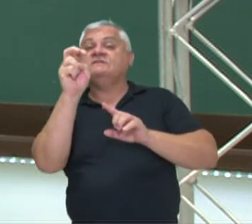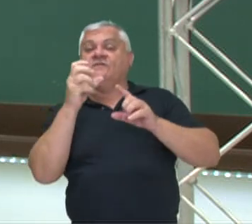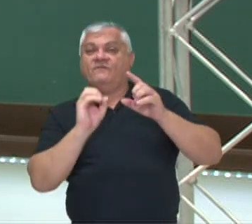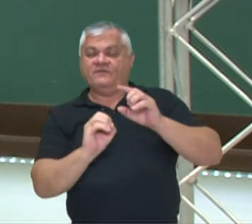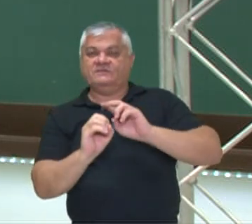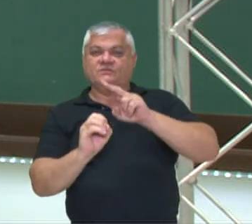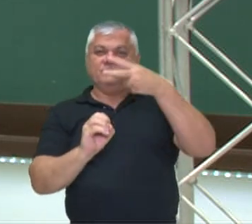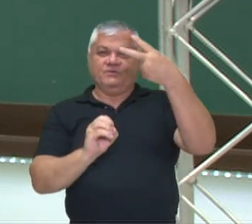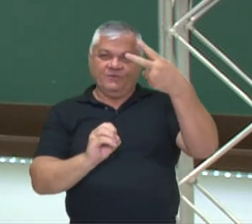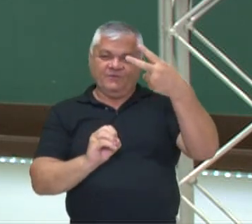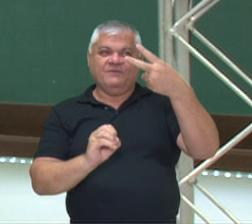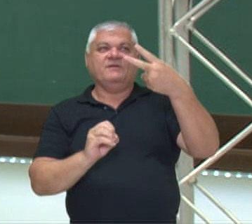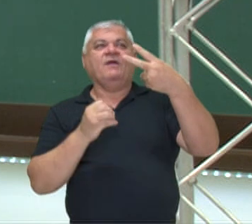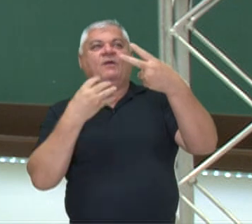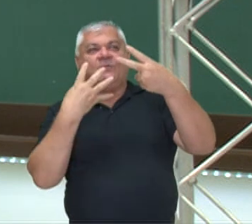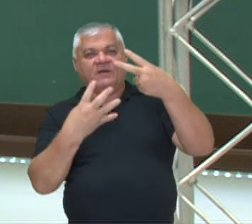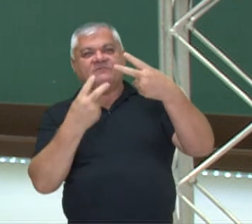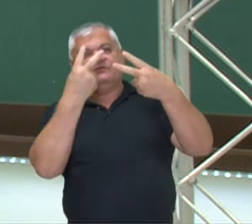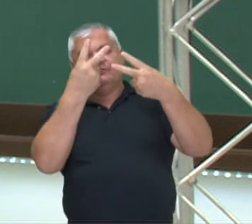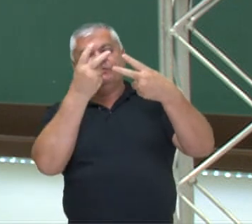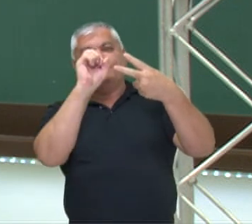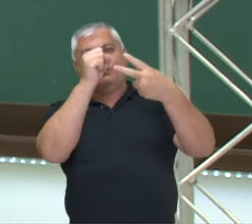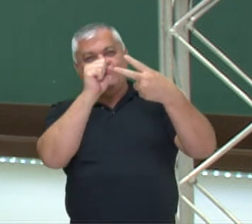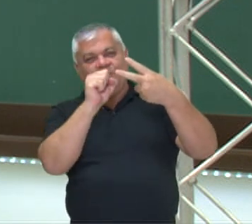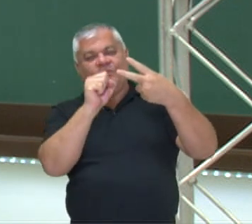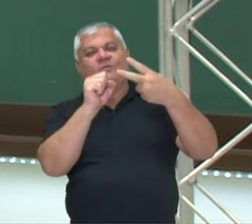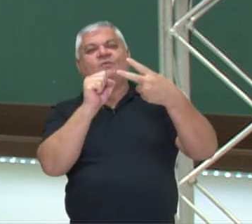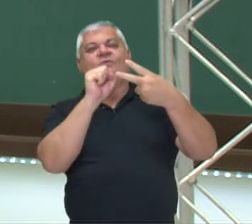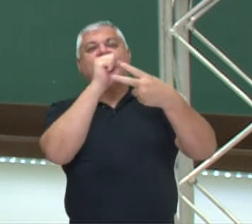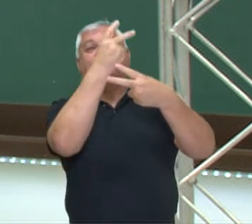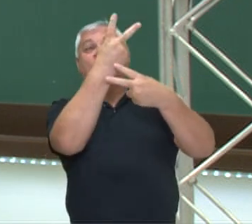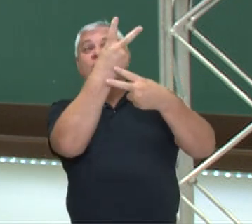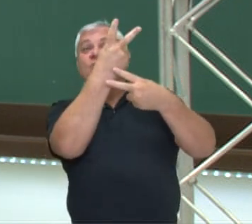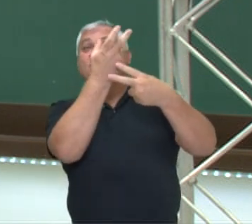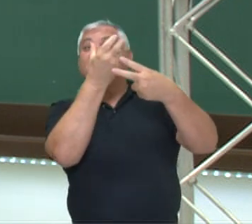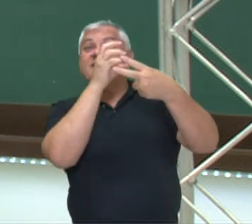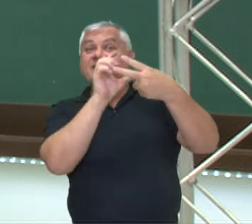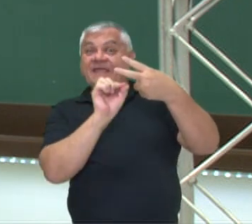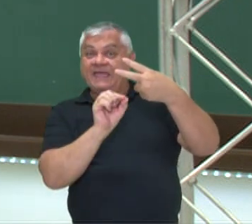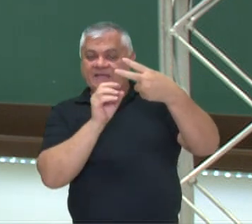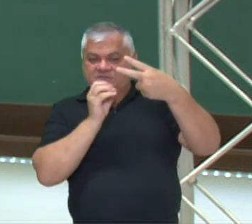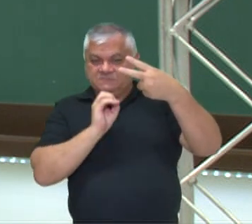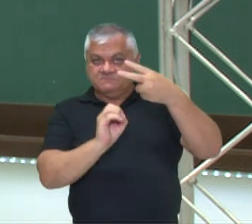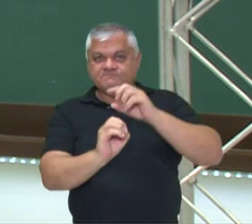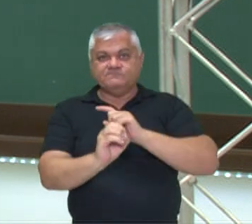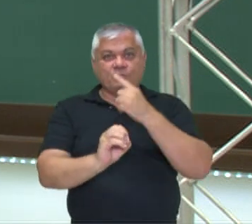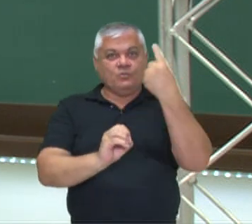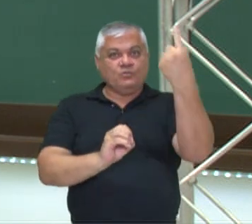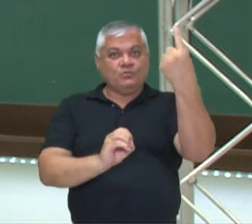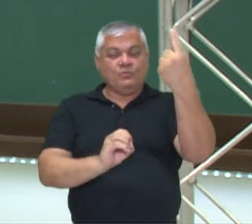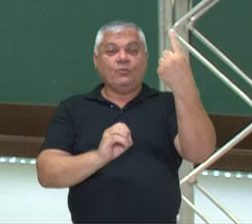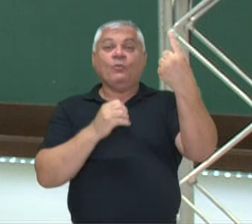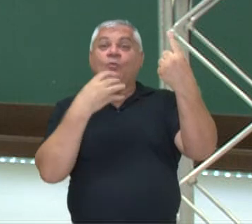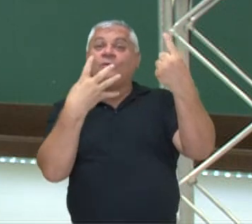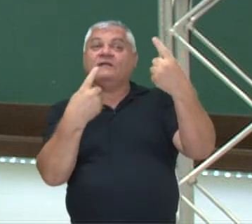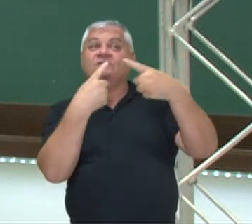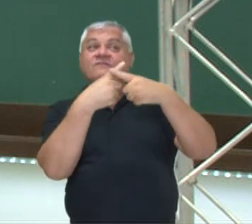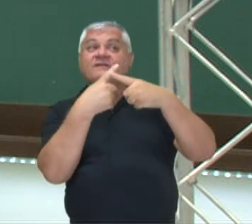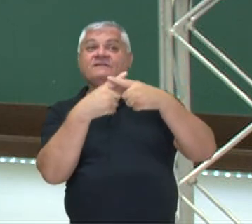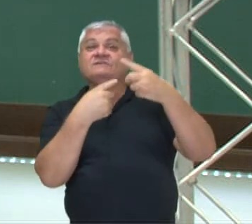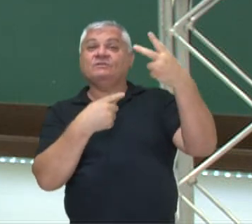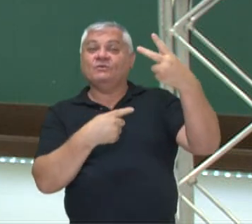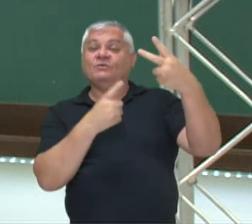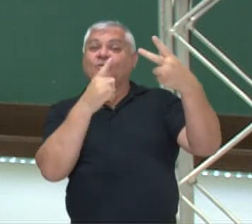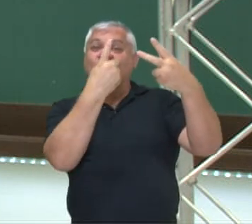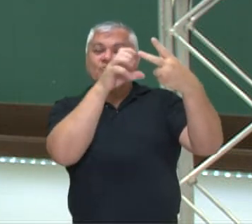20. Vão 2. 4 vezes 2, 8. E 2, 10. Vai 1. 4 vezes